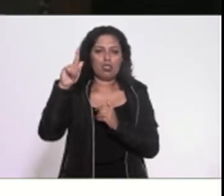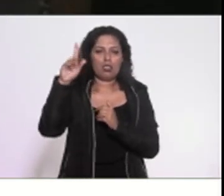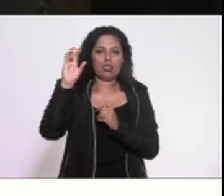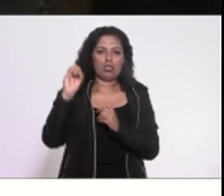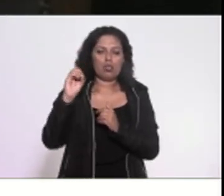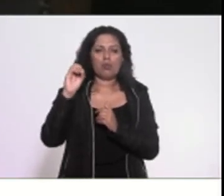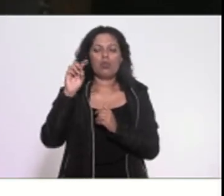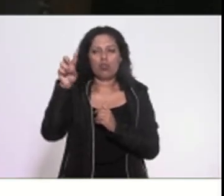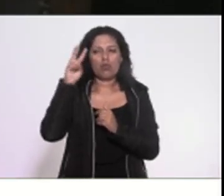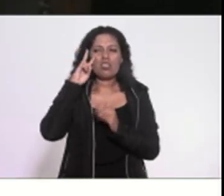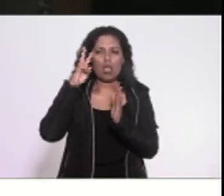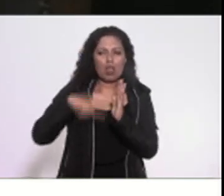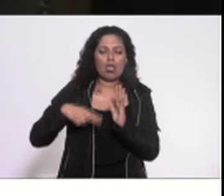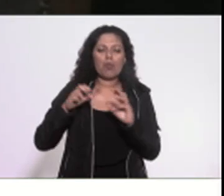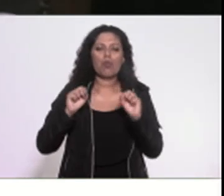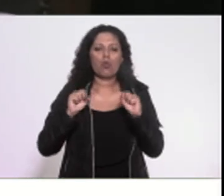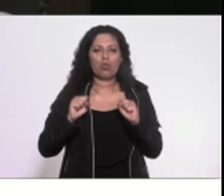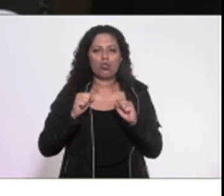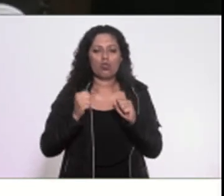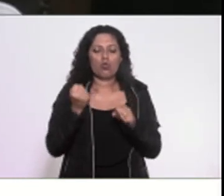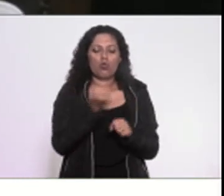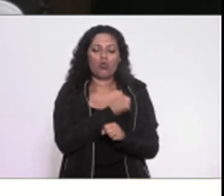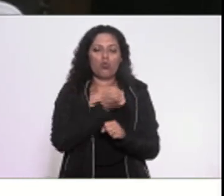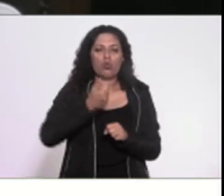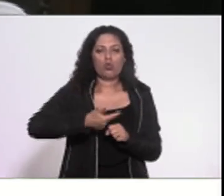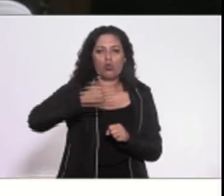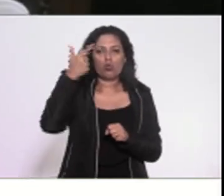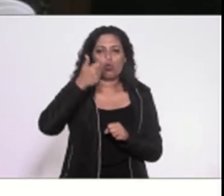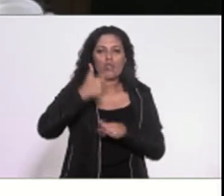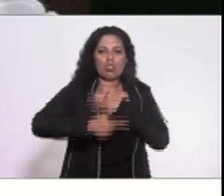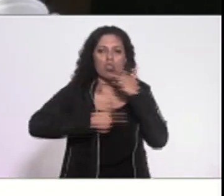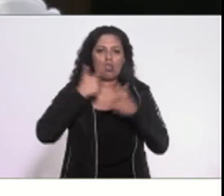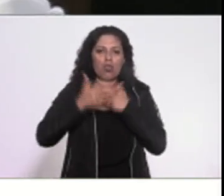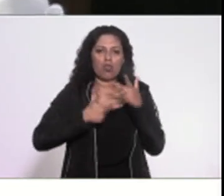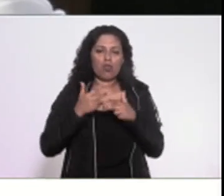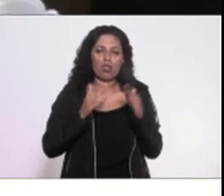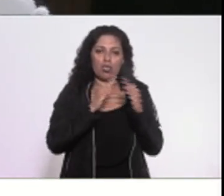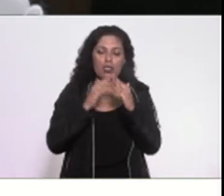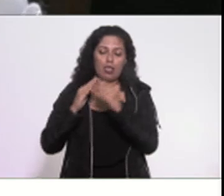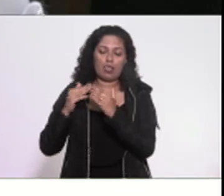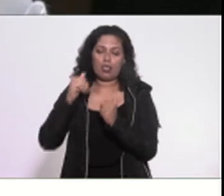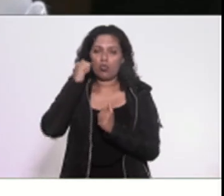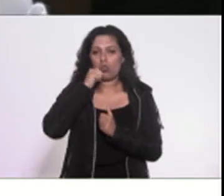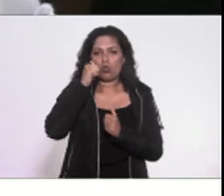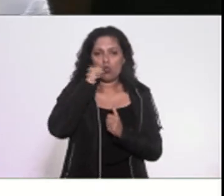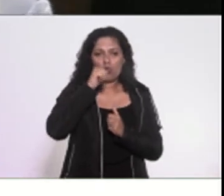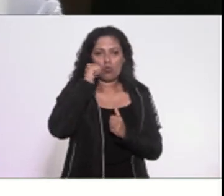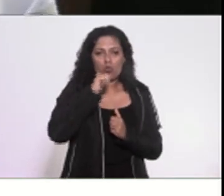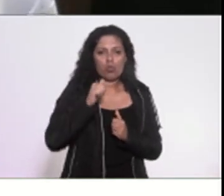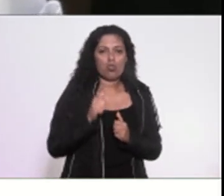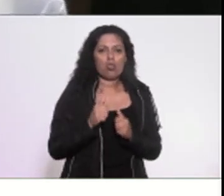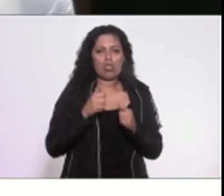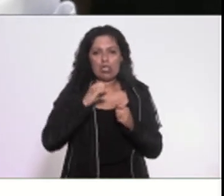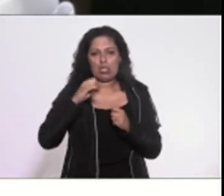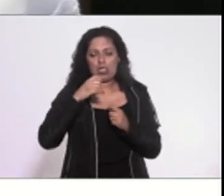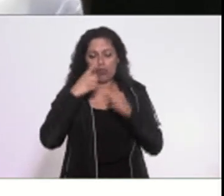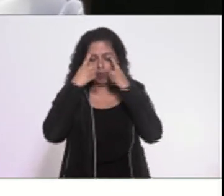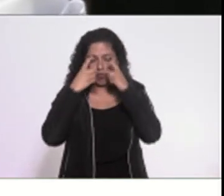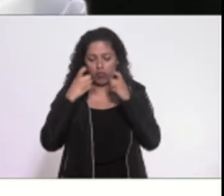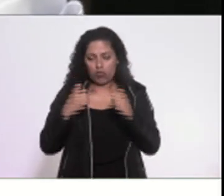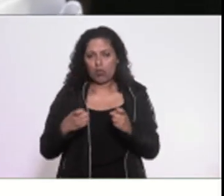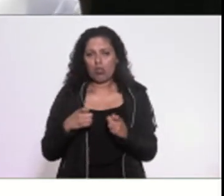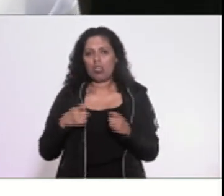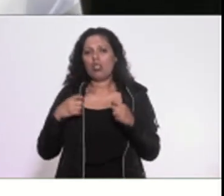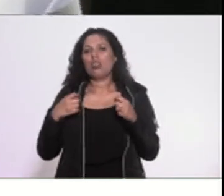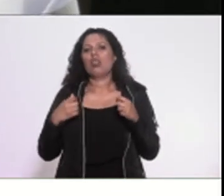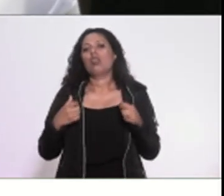uma olhada. 12, que fala sobre, entre as coisas, que o abrigamento de mulheres em situação de violência e risco iminente de morte seja feito